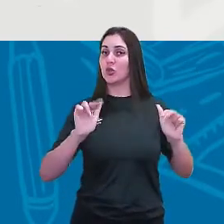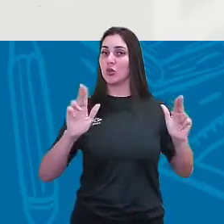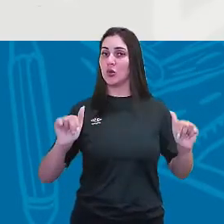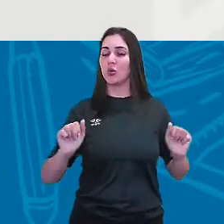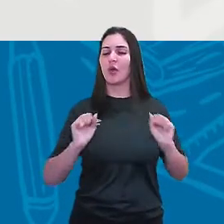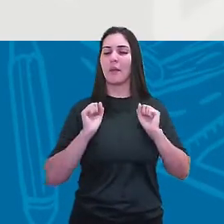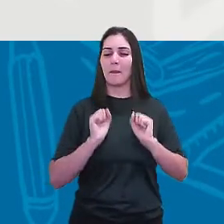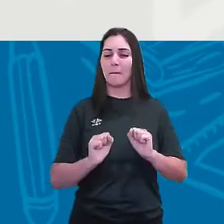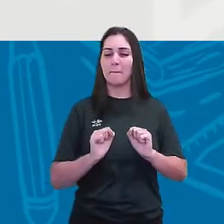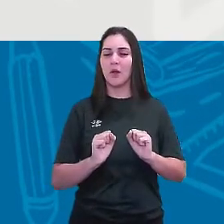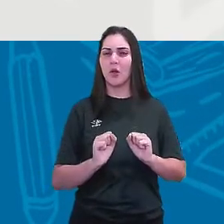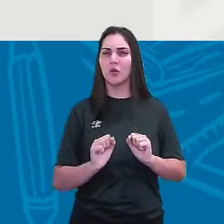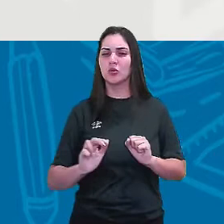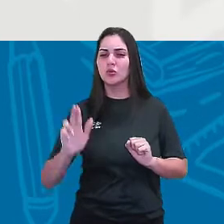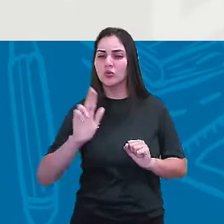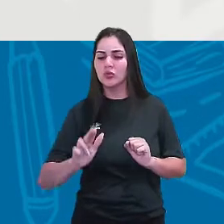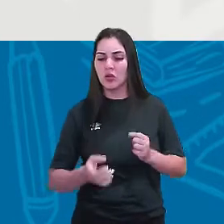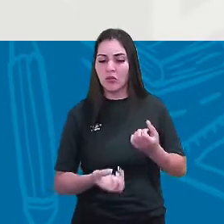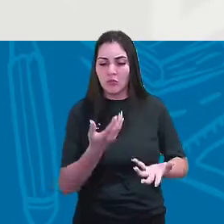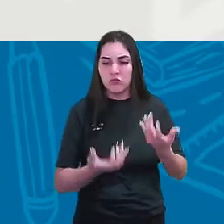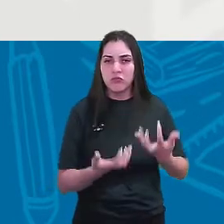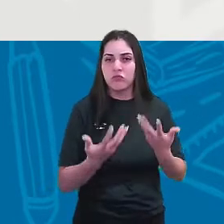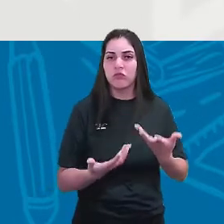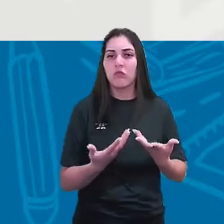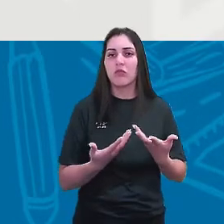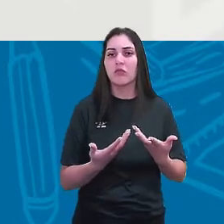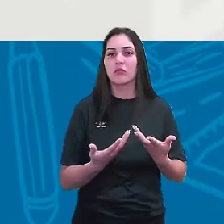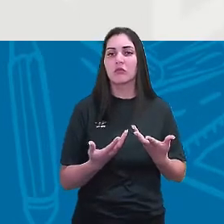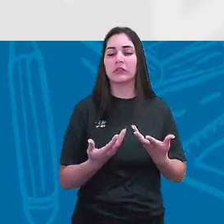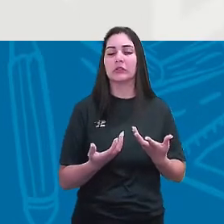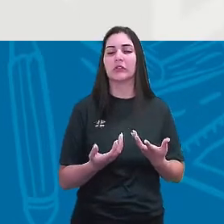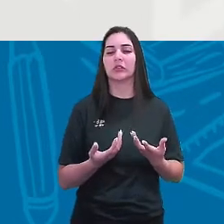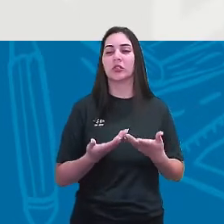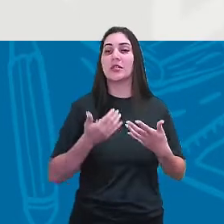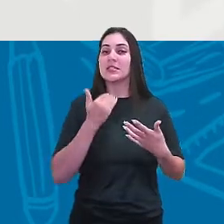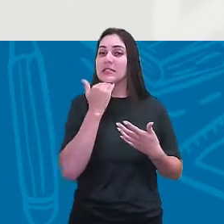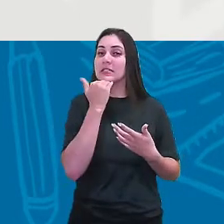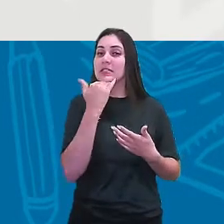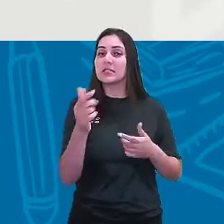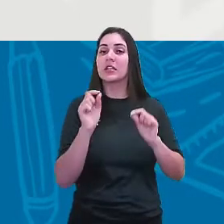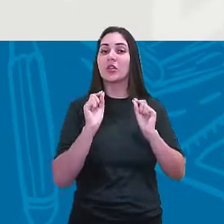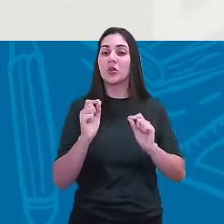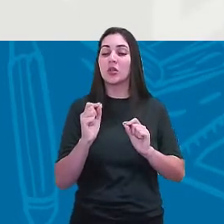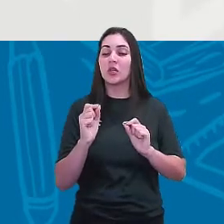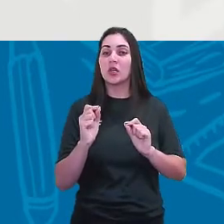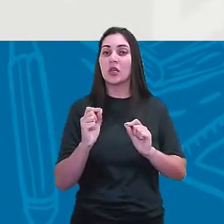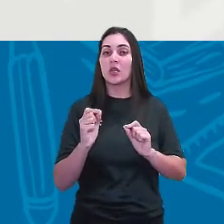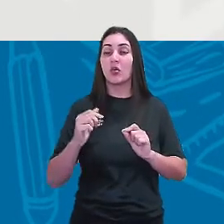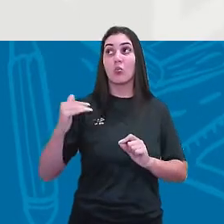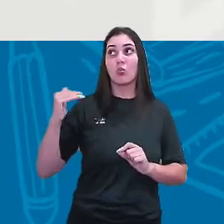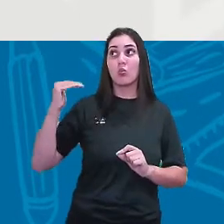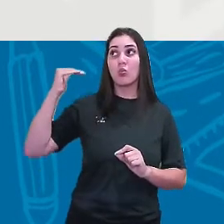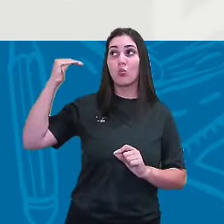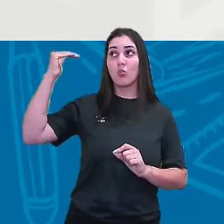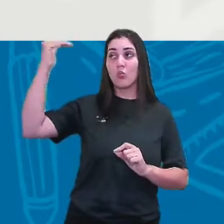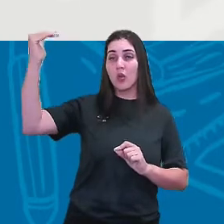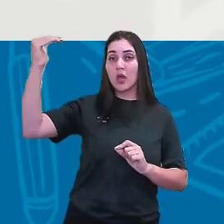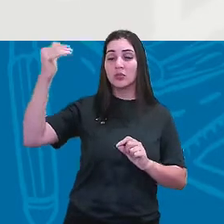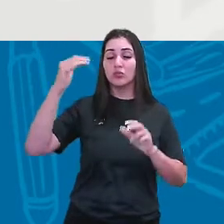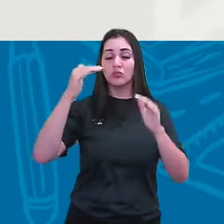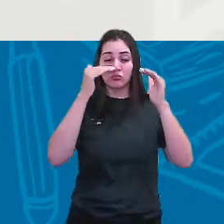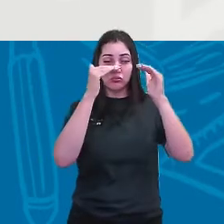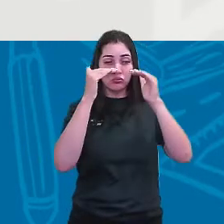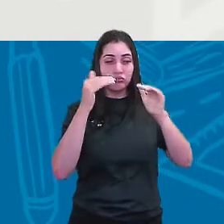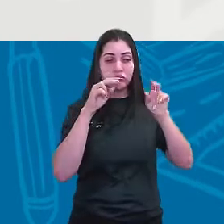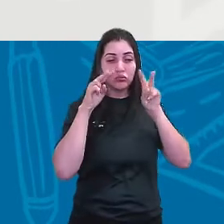podem manusear esses fogos de artifício sem ali o controle de uma pessoa adulta junto